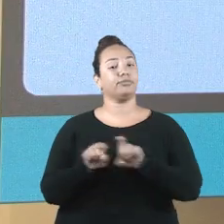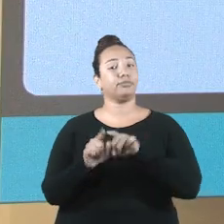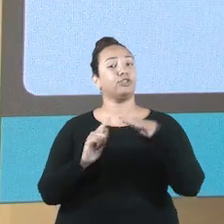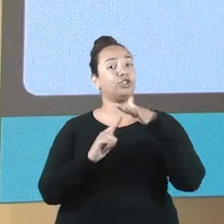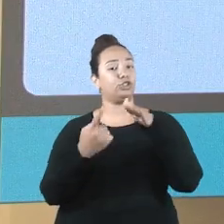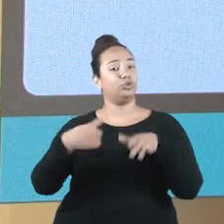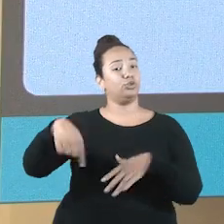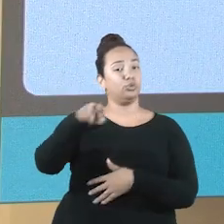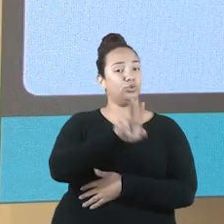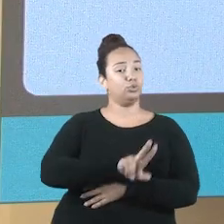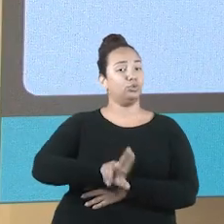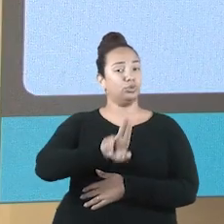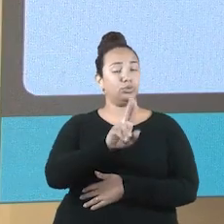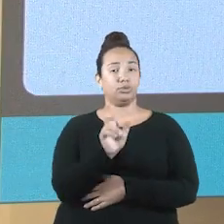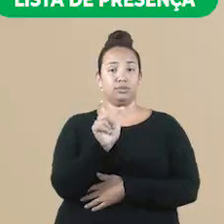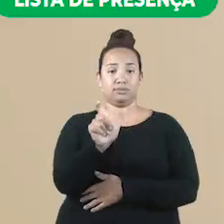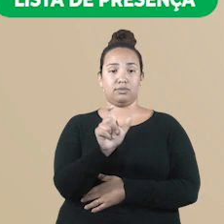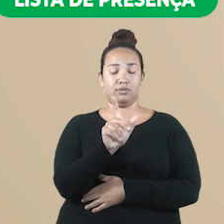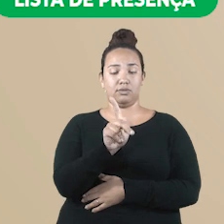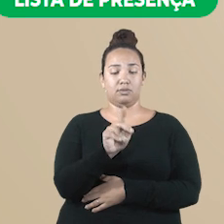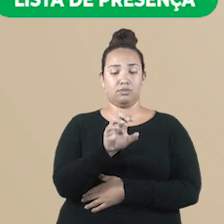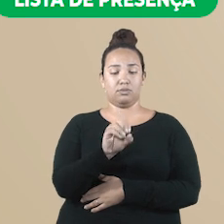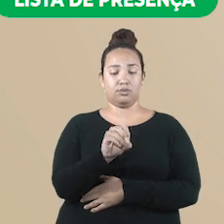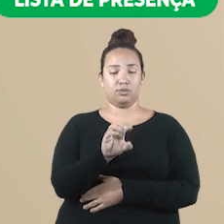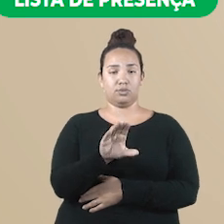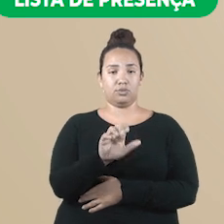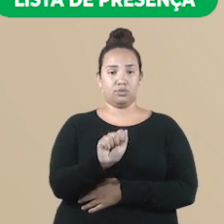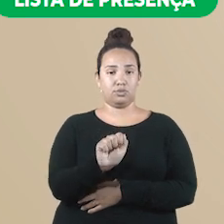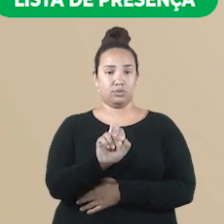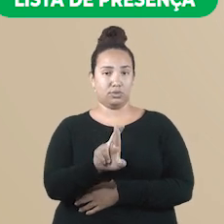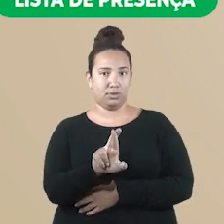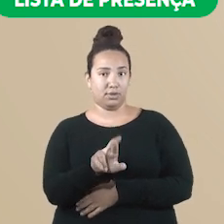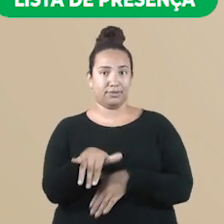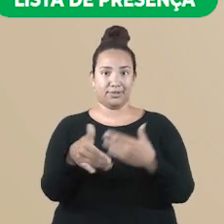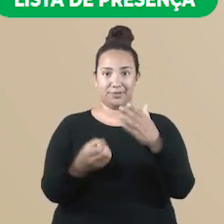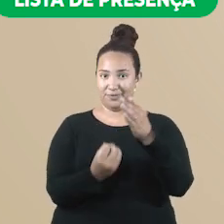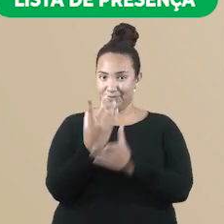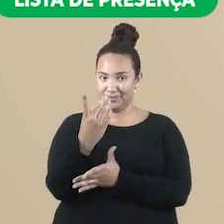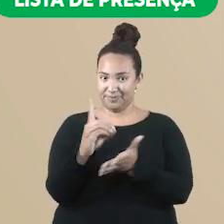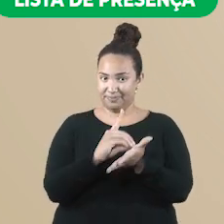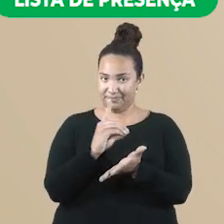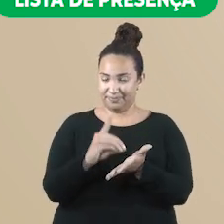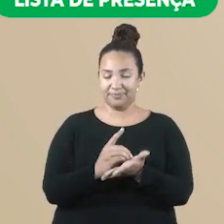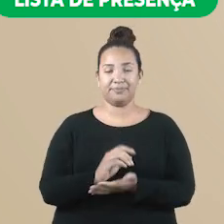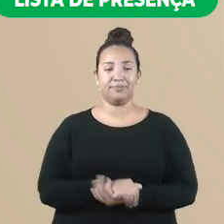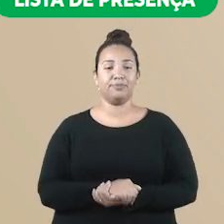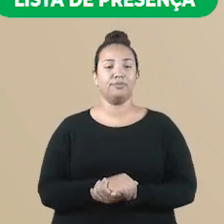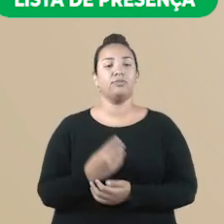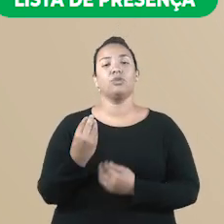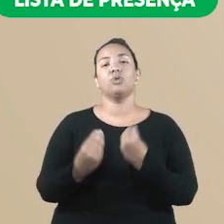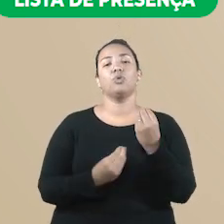Outra gíria muito usada aqui é o verbo pocar. Vamos construir o